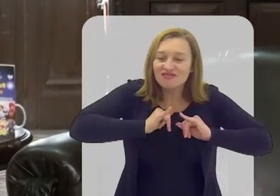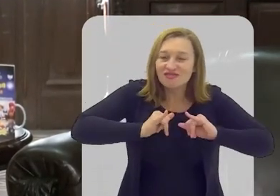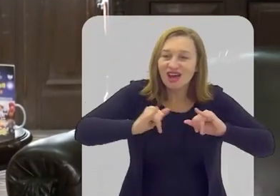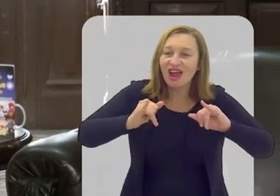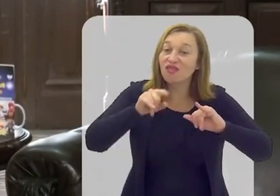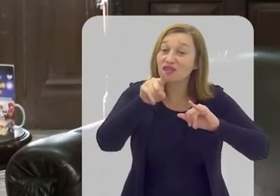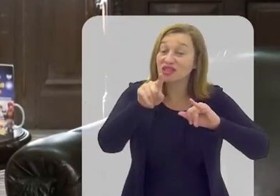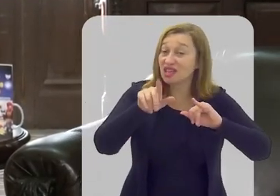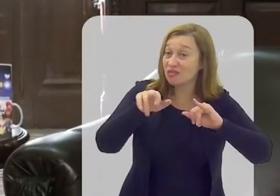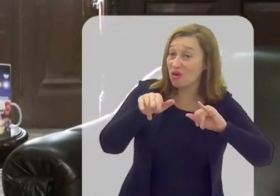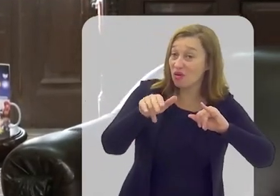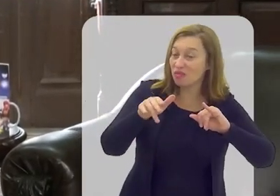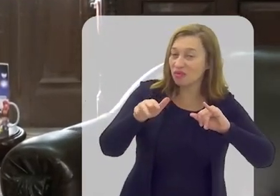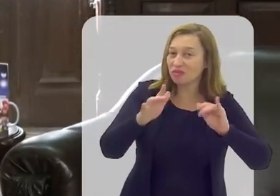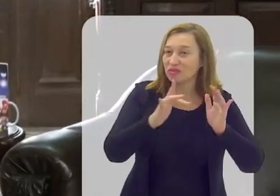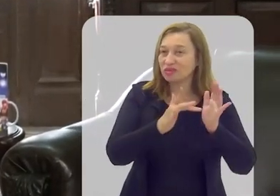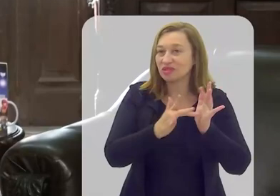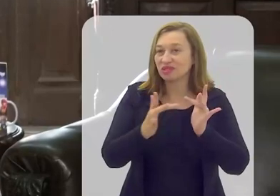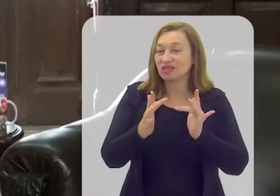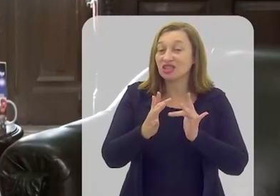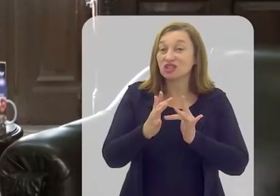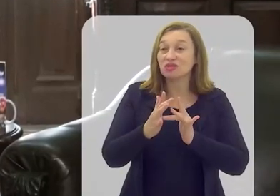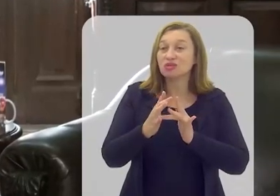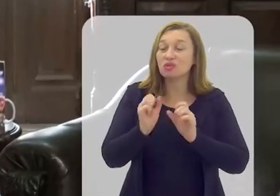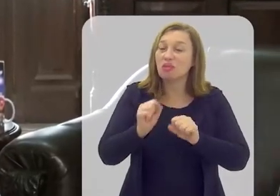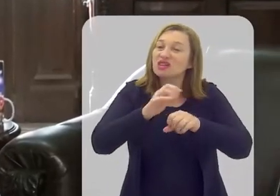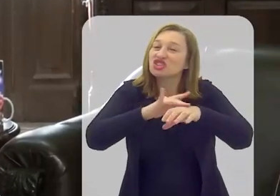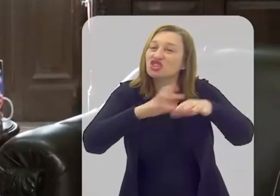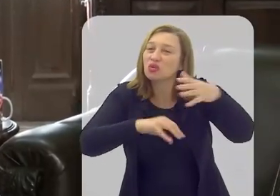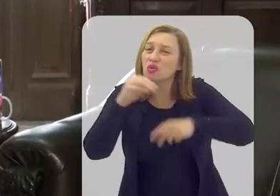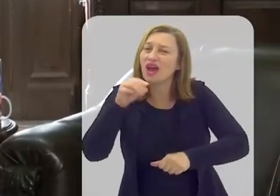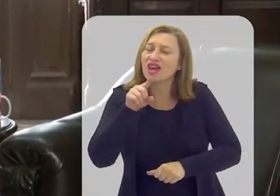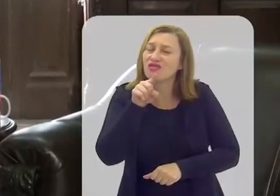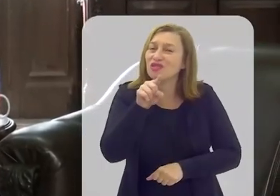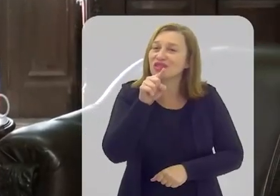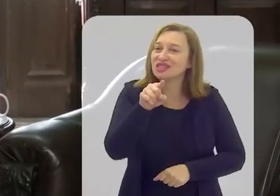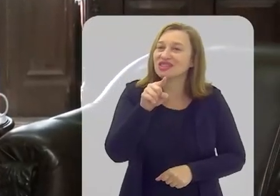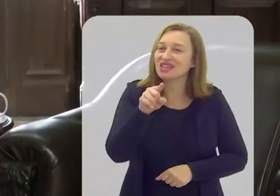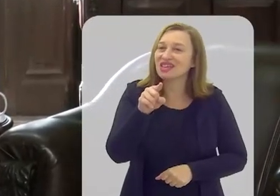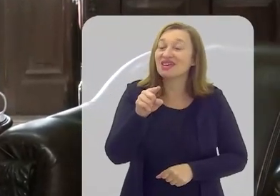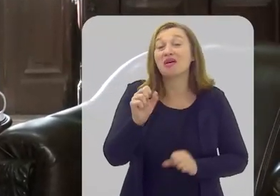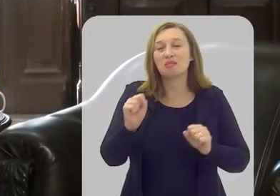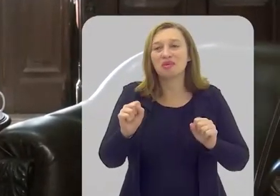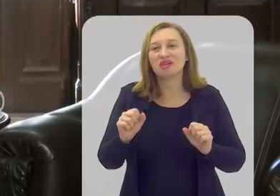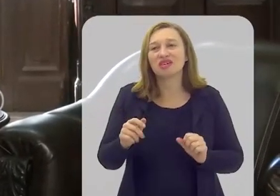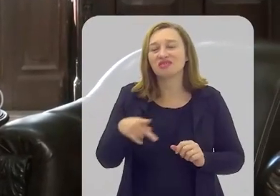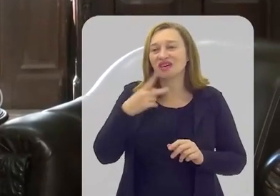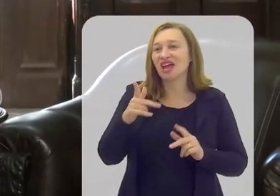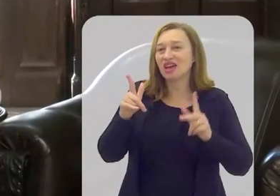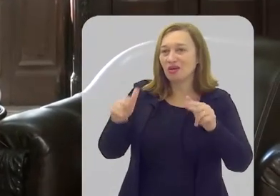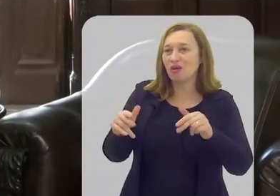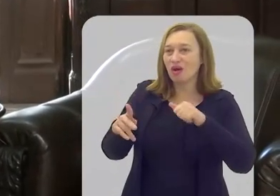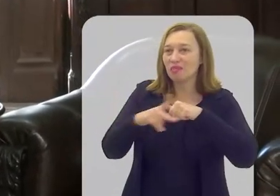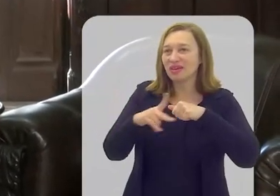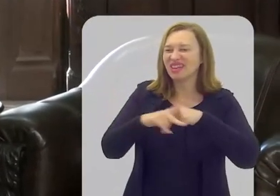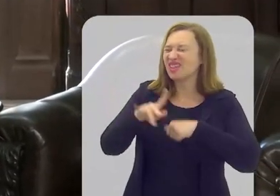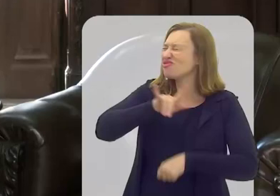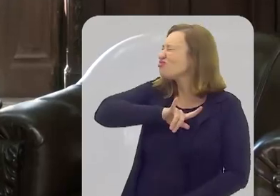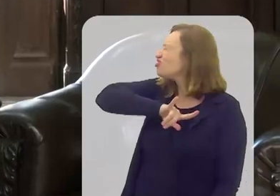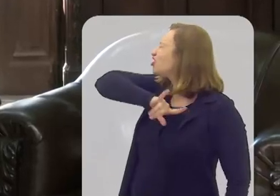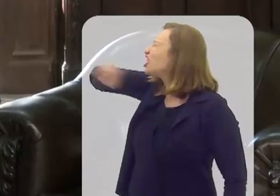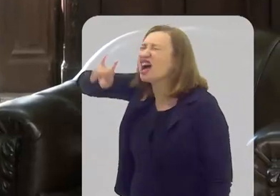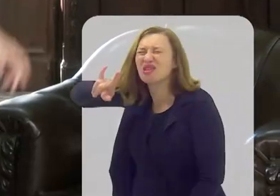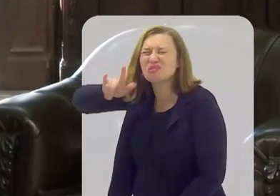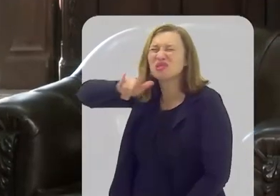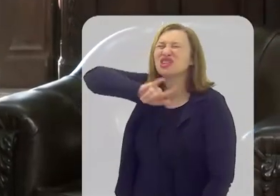irmão. O Senhor Jesus possa te curar. E que você possa, assim como Pedro, dizer: eu te